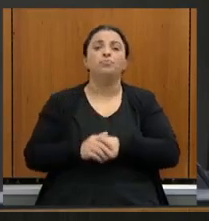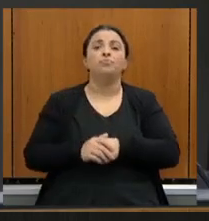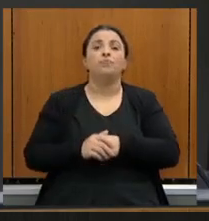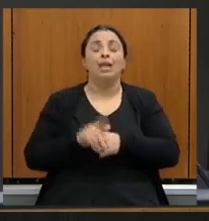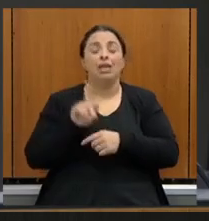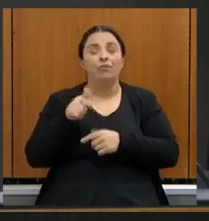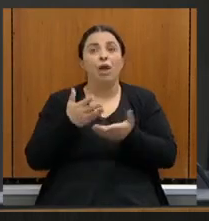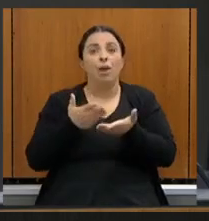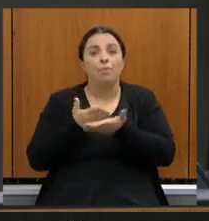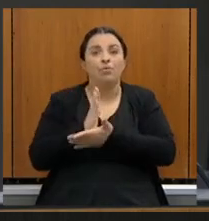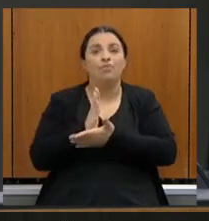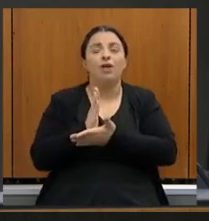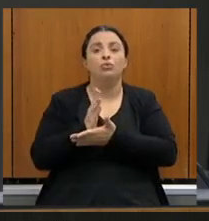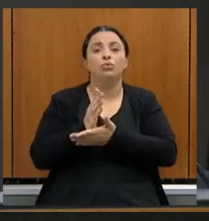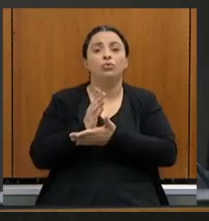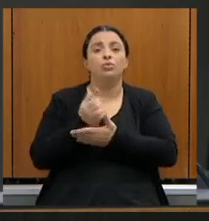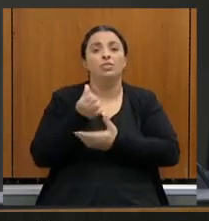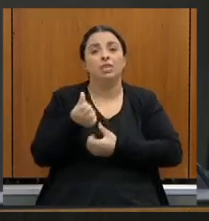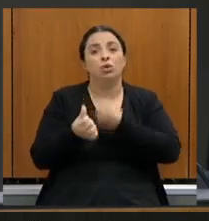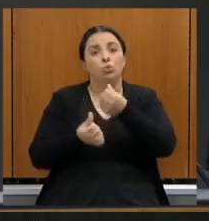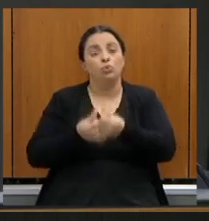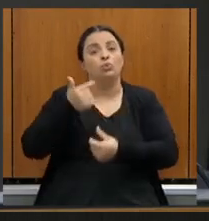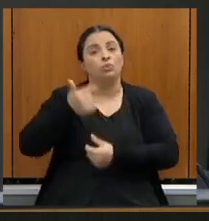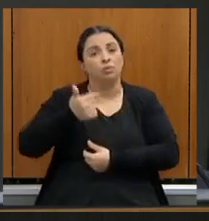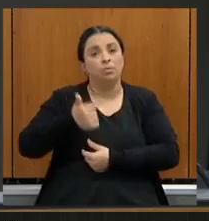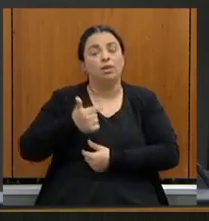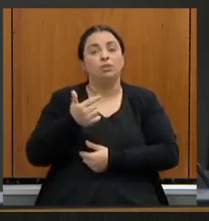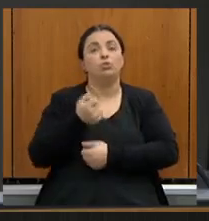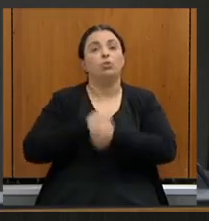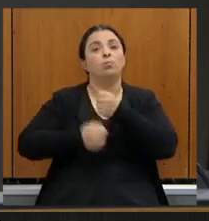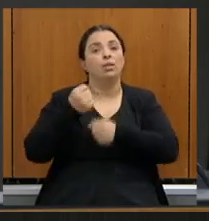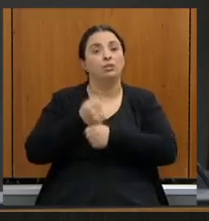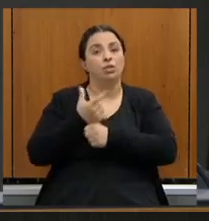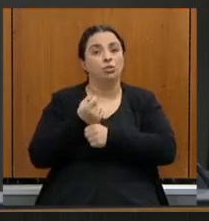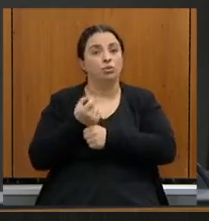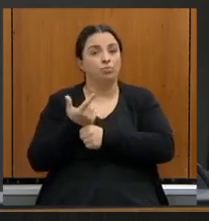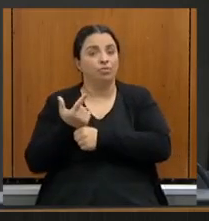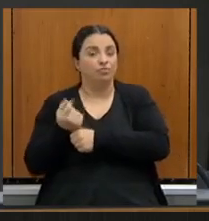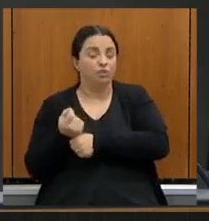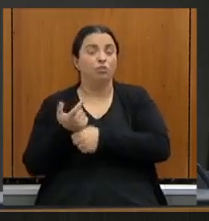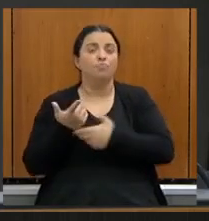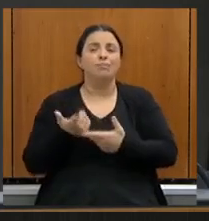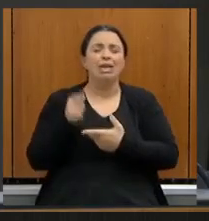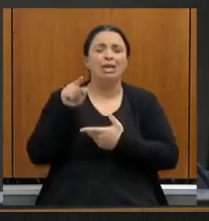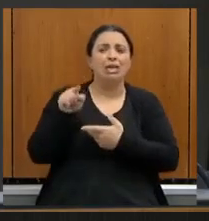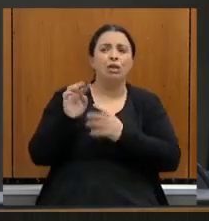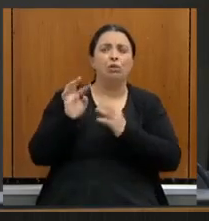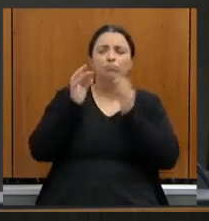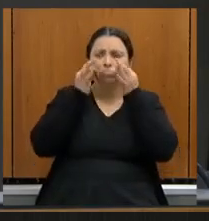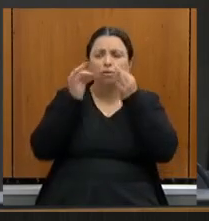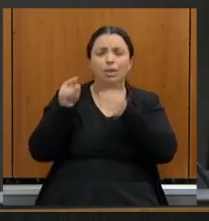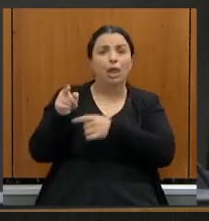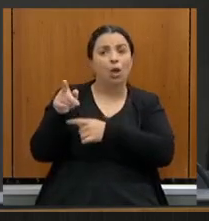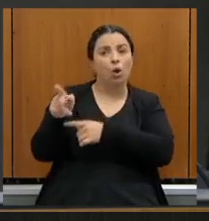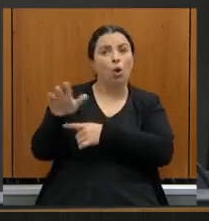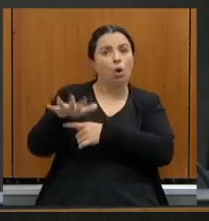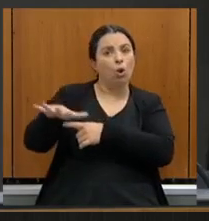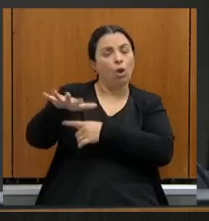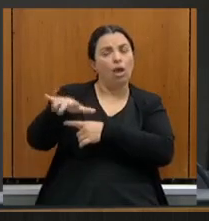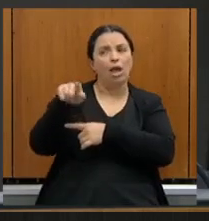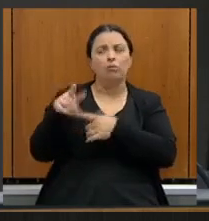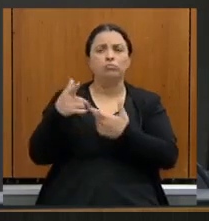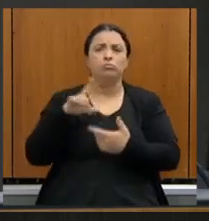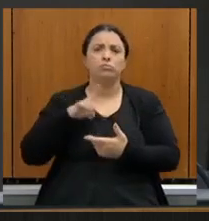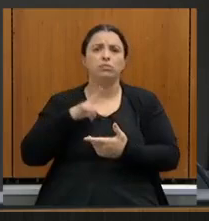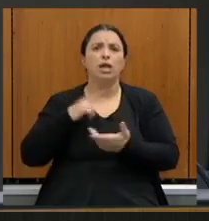2020. E considerando tudo o que representa, não é? a nossa Serra do Curral. Sua relevância histórica,